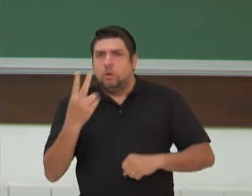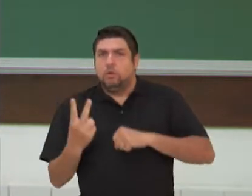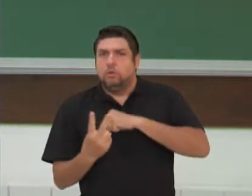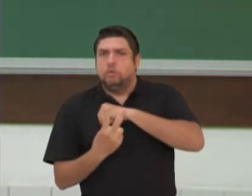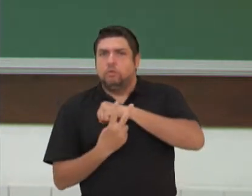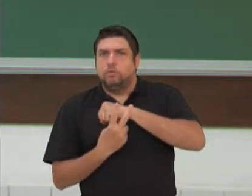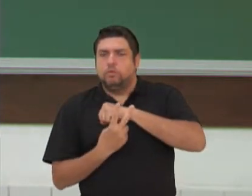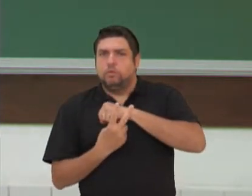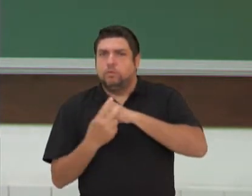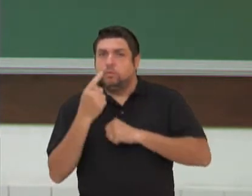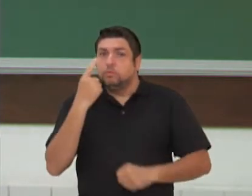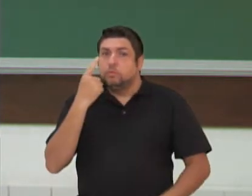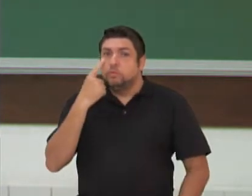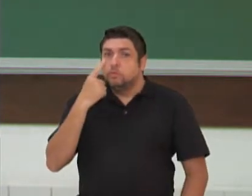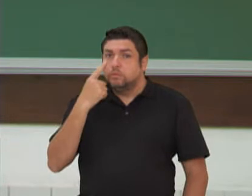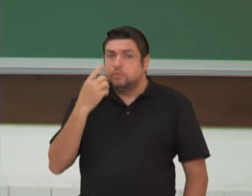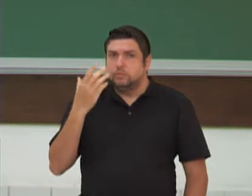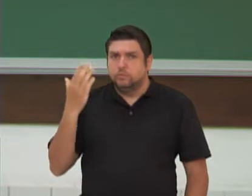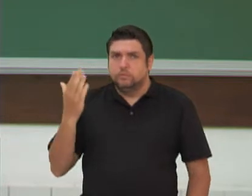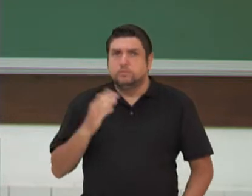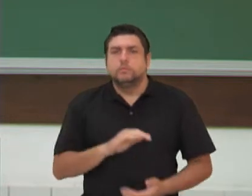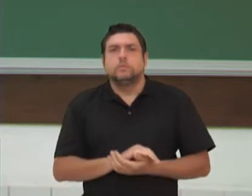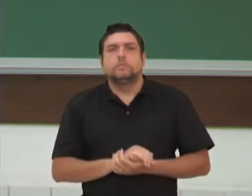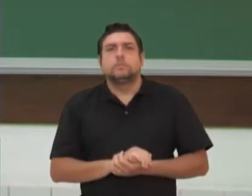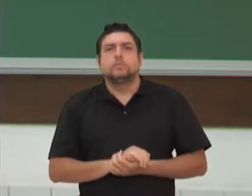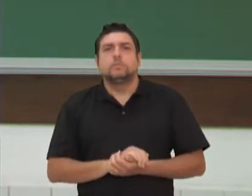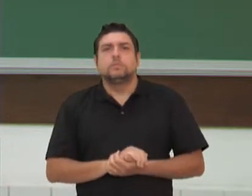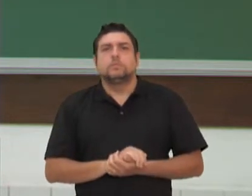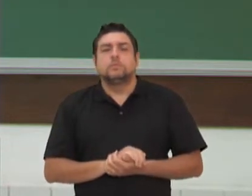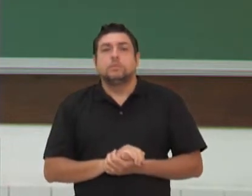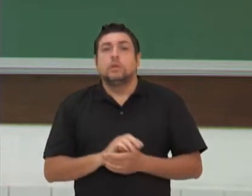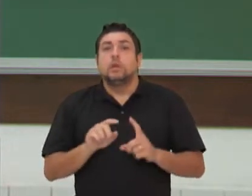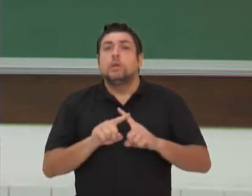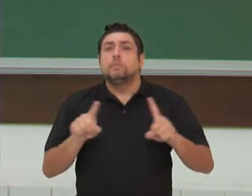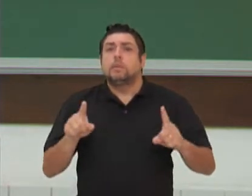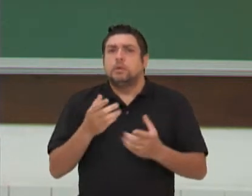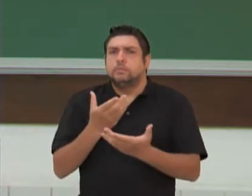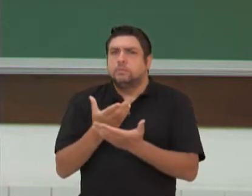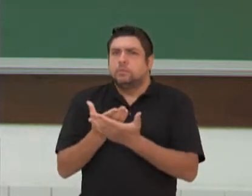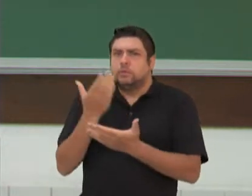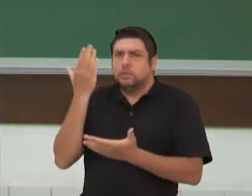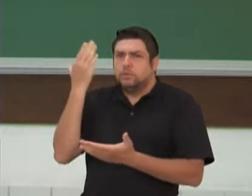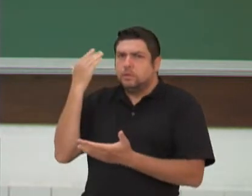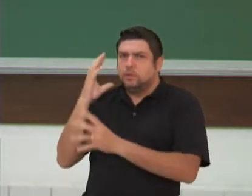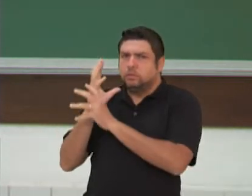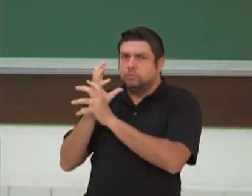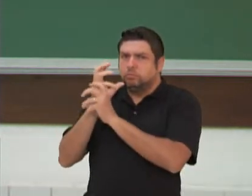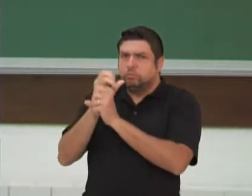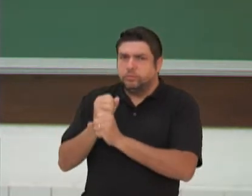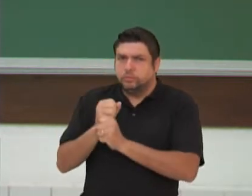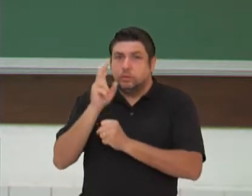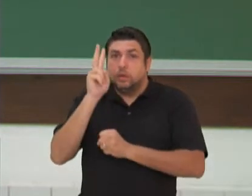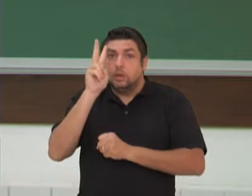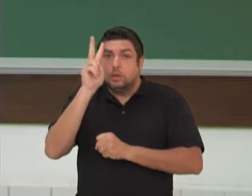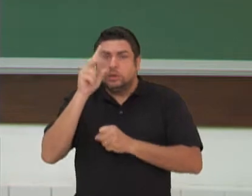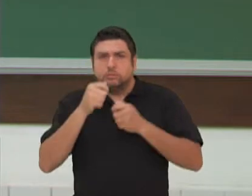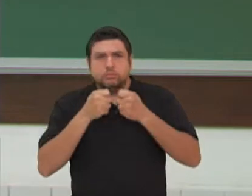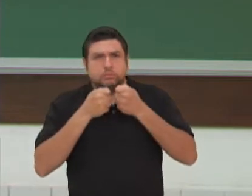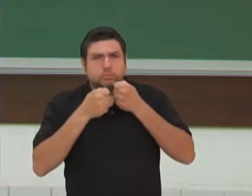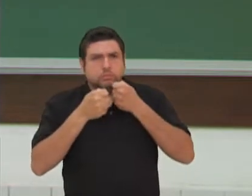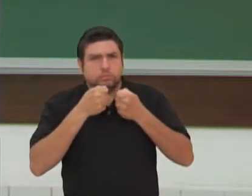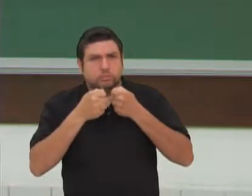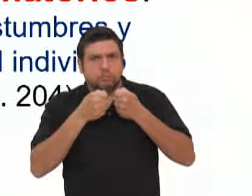hoje. Antes, claro, vamos observar o que trabalhamos na classe anterior. ¿Os acordáis? El reportaje. El